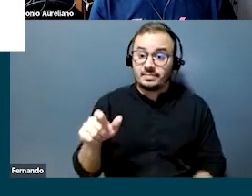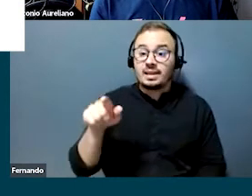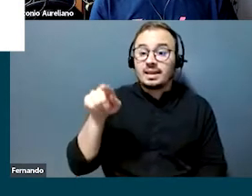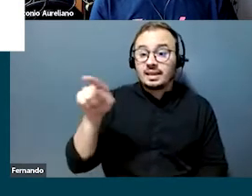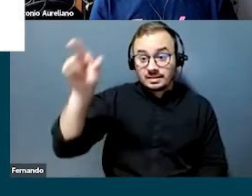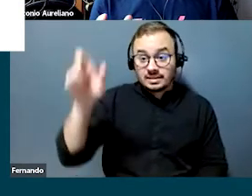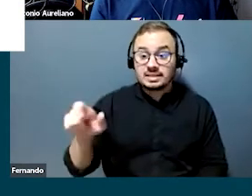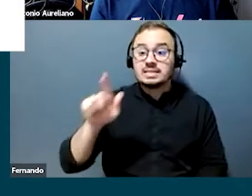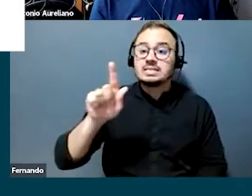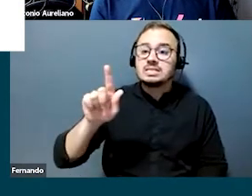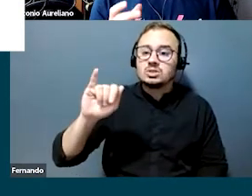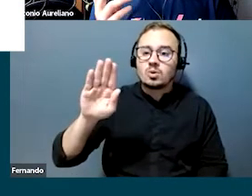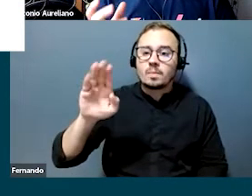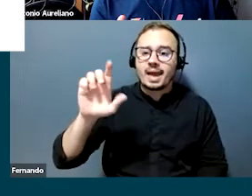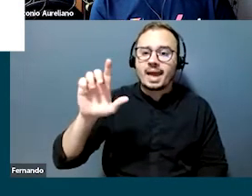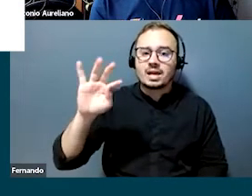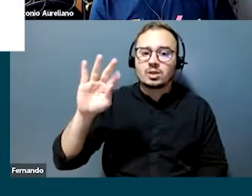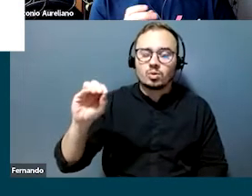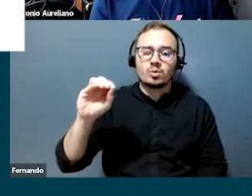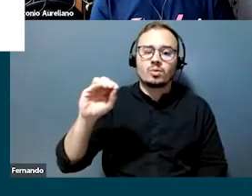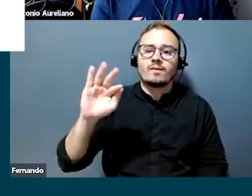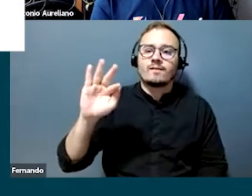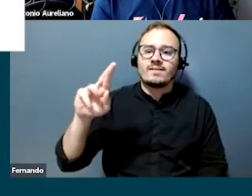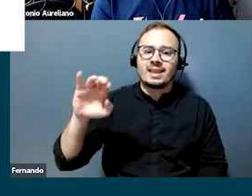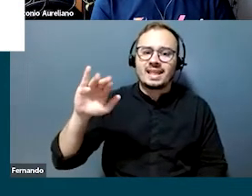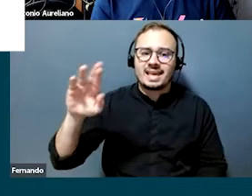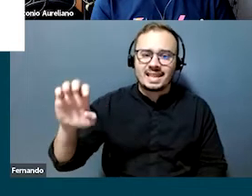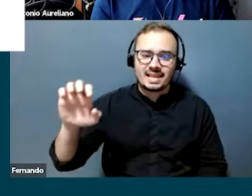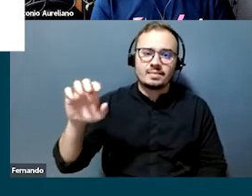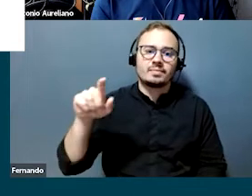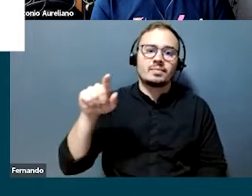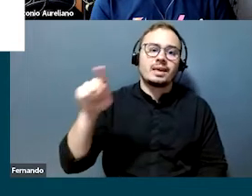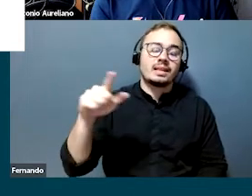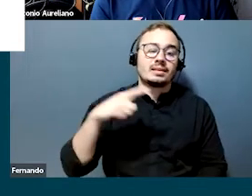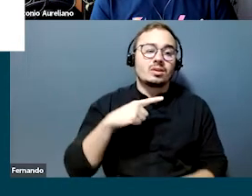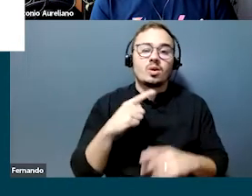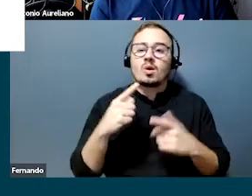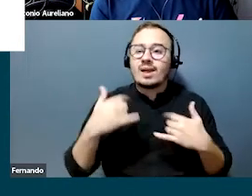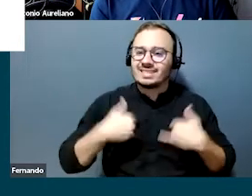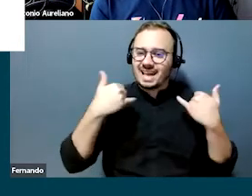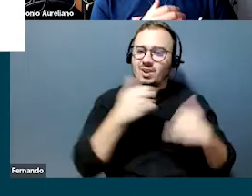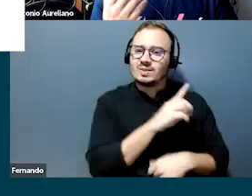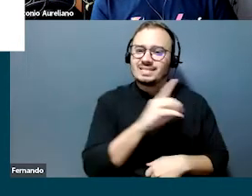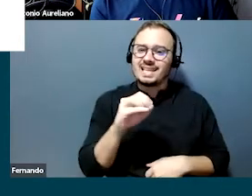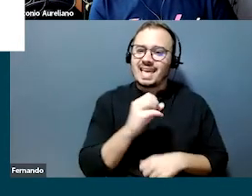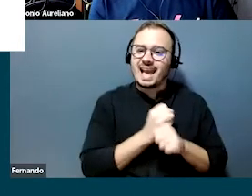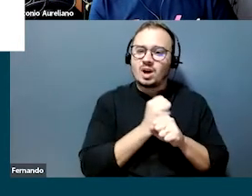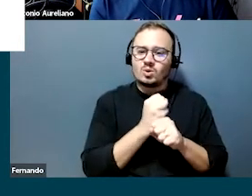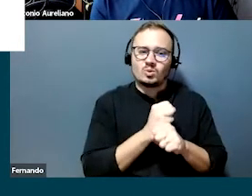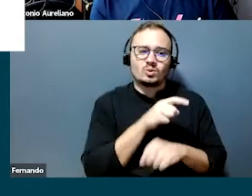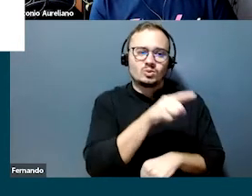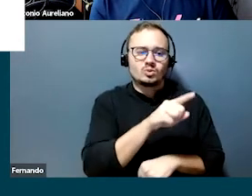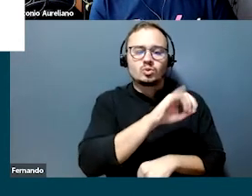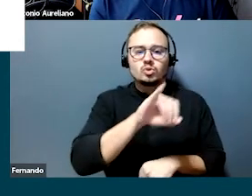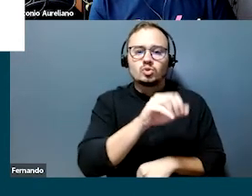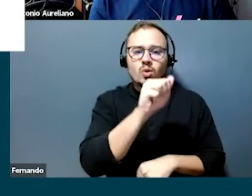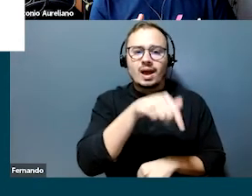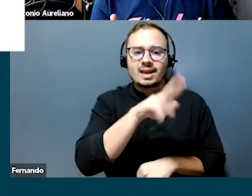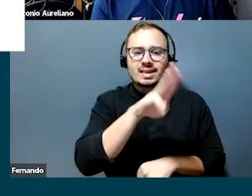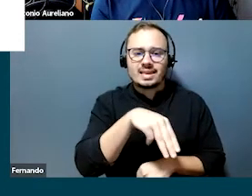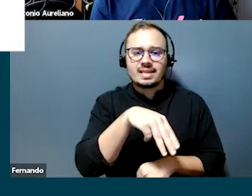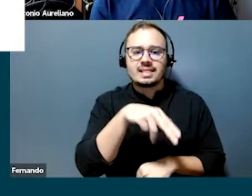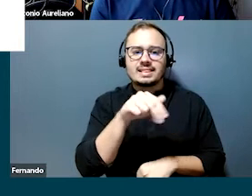Mas aí Gilberto Freire, ele, em 47, na comemoração dos 100 anos de Joaquim Nabuco, ele idealizou a Fundação Joaquim Nabuco,